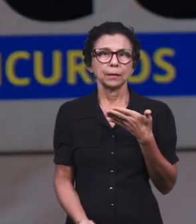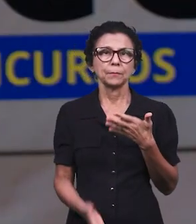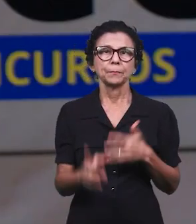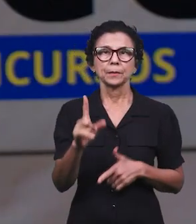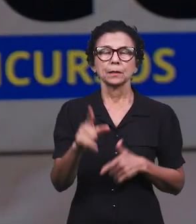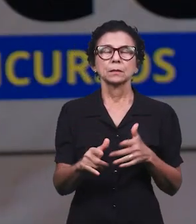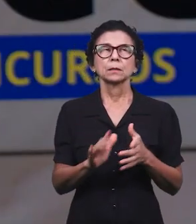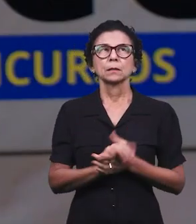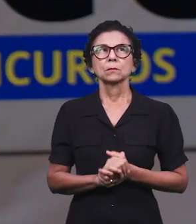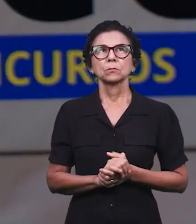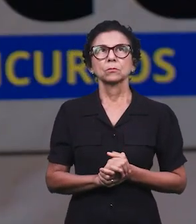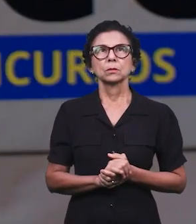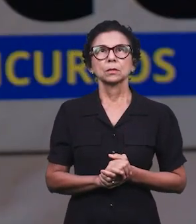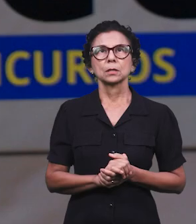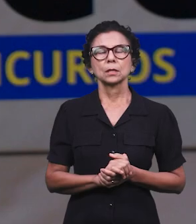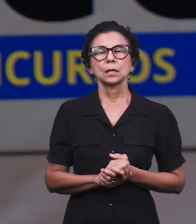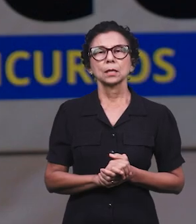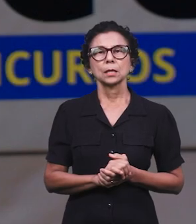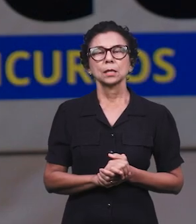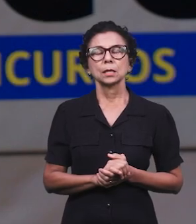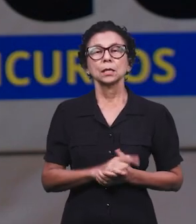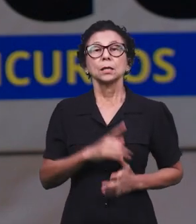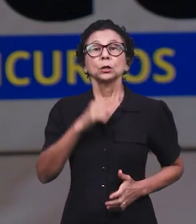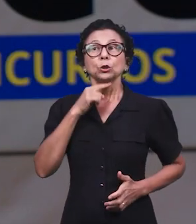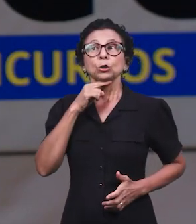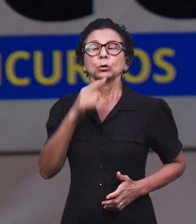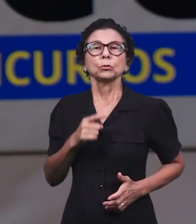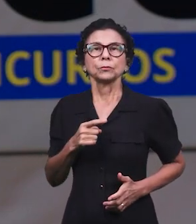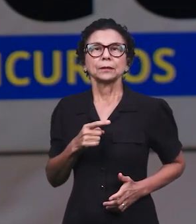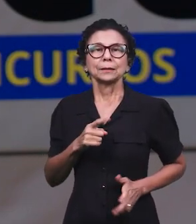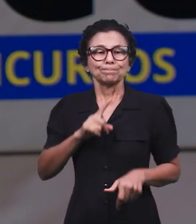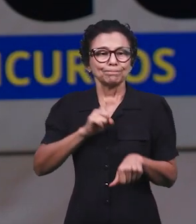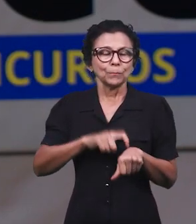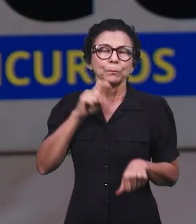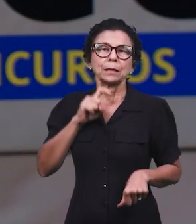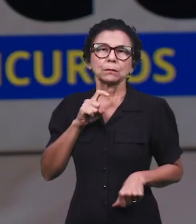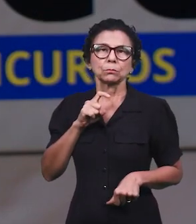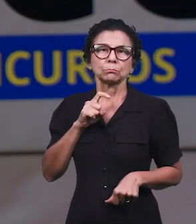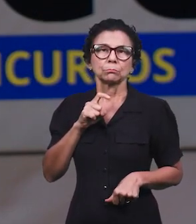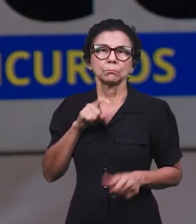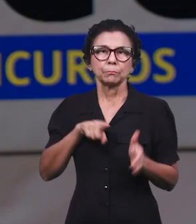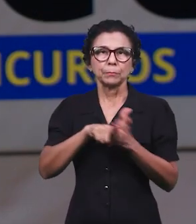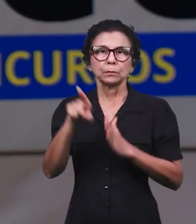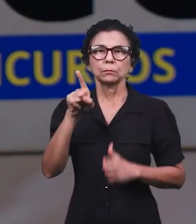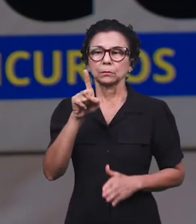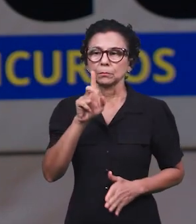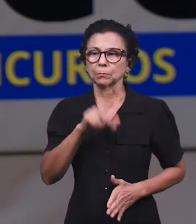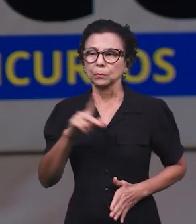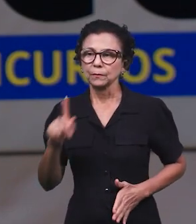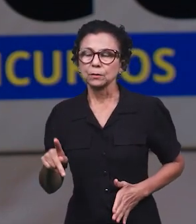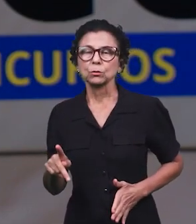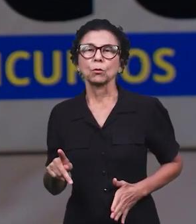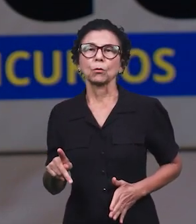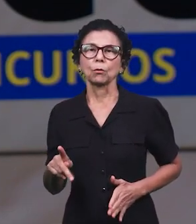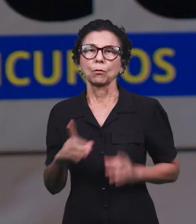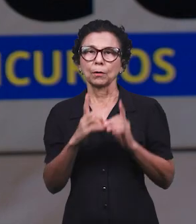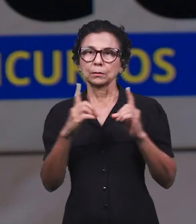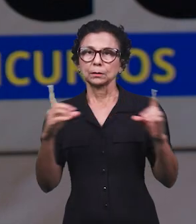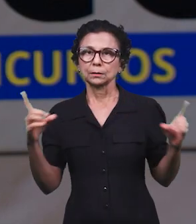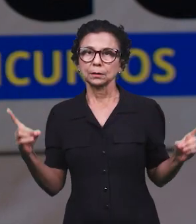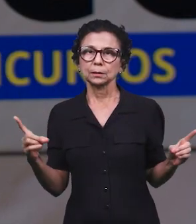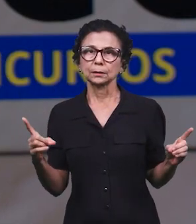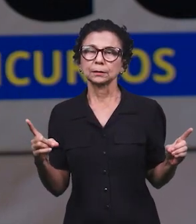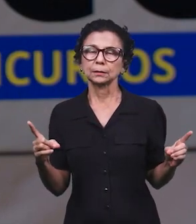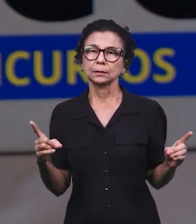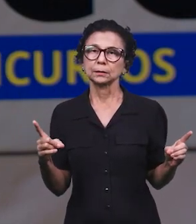uma aula e quer tirar uma dúvida naquele momento com o professor, tá certo? Coisas que às vezes você lá no ensino